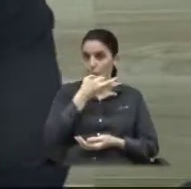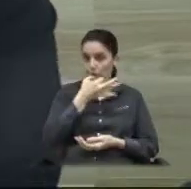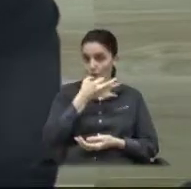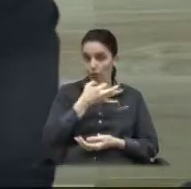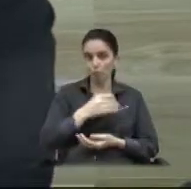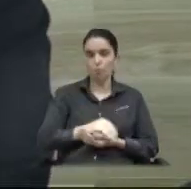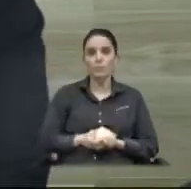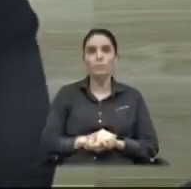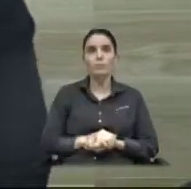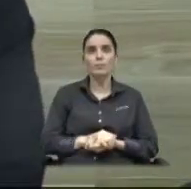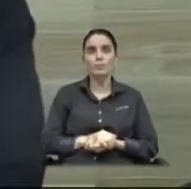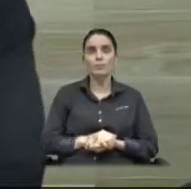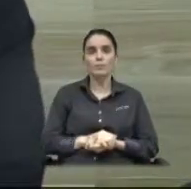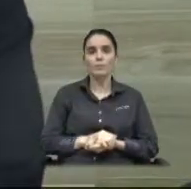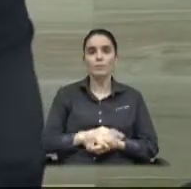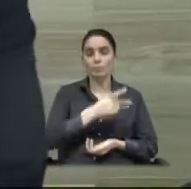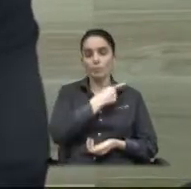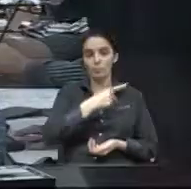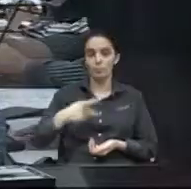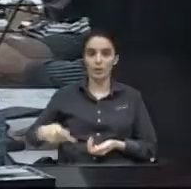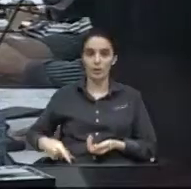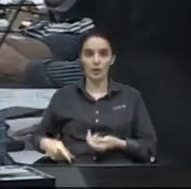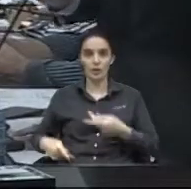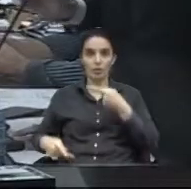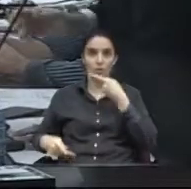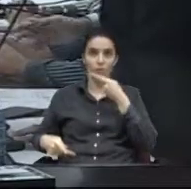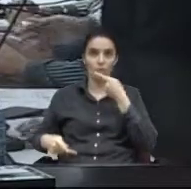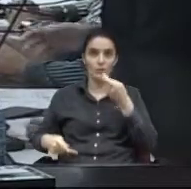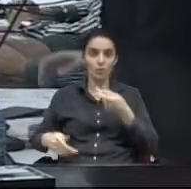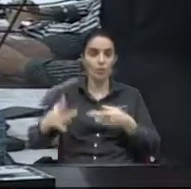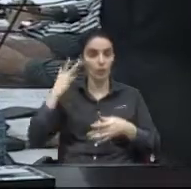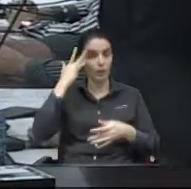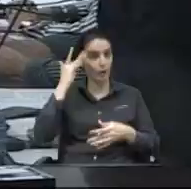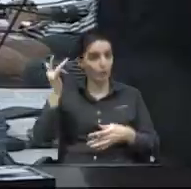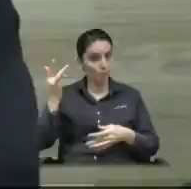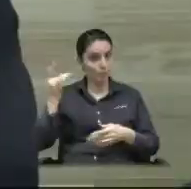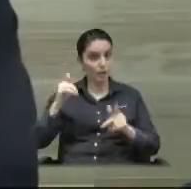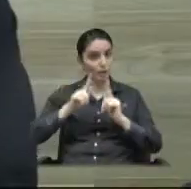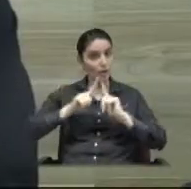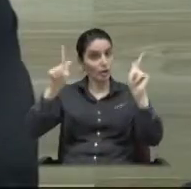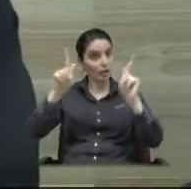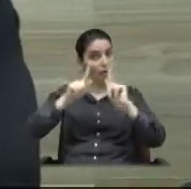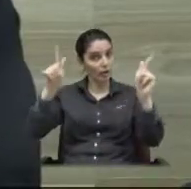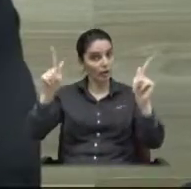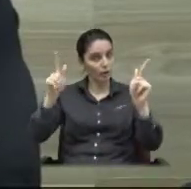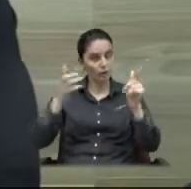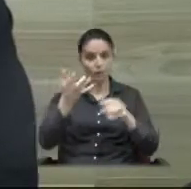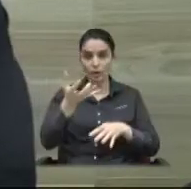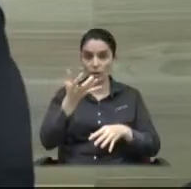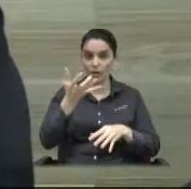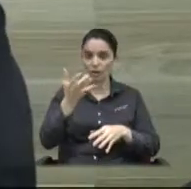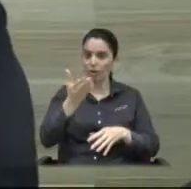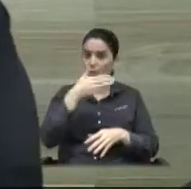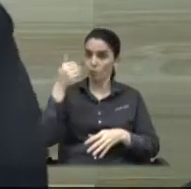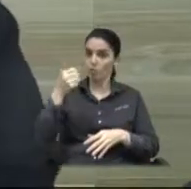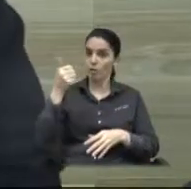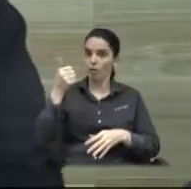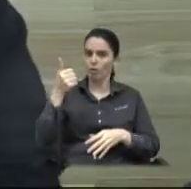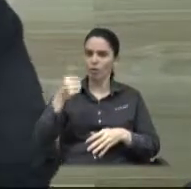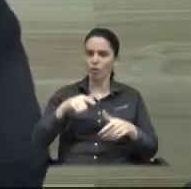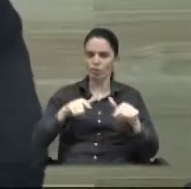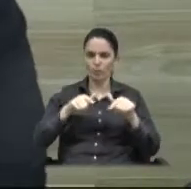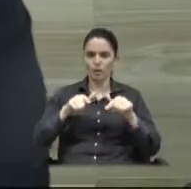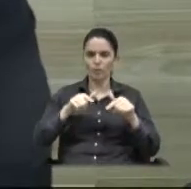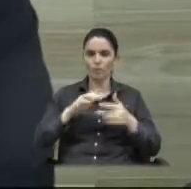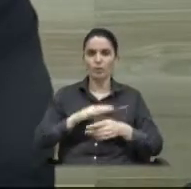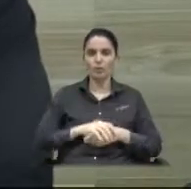Como o presidente aqui falou que amanhã vai haver greve no hospital em busca de melhoria, mas, infelizmente, e temos na